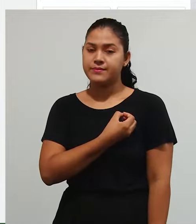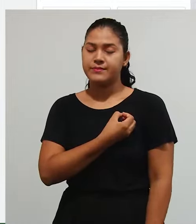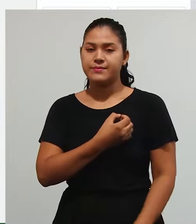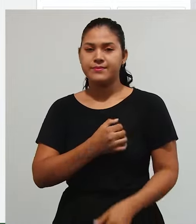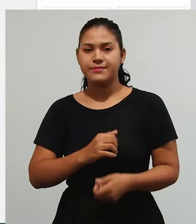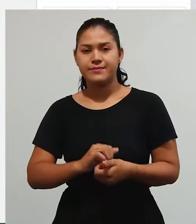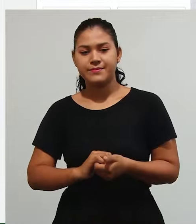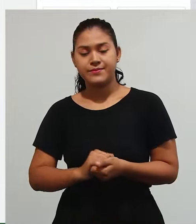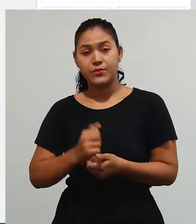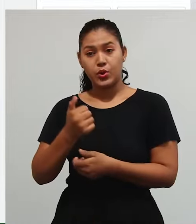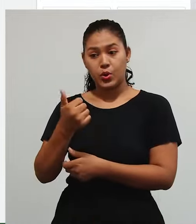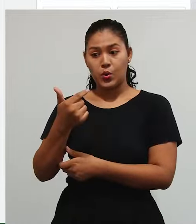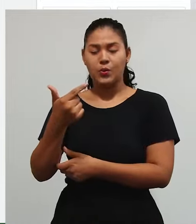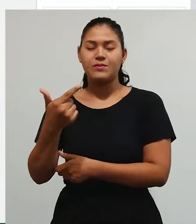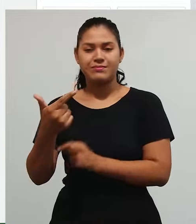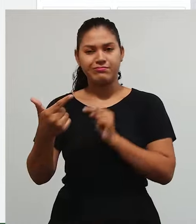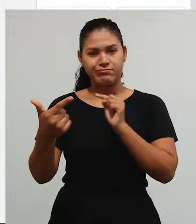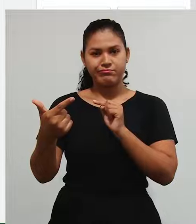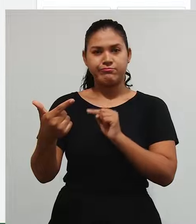12.